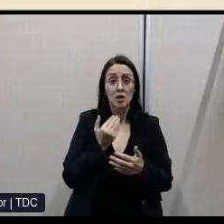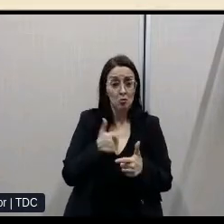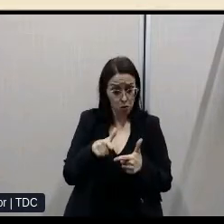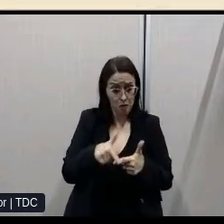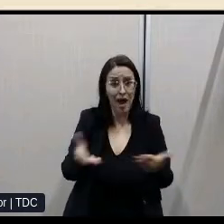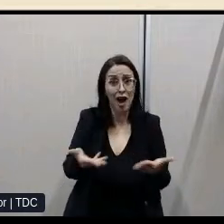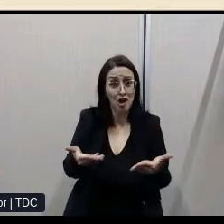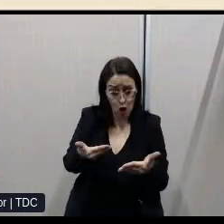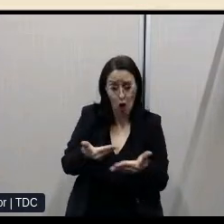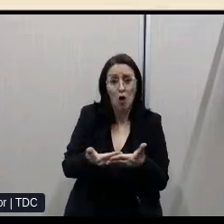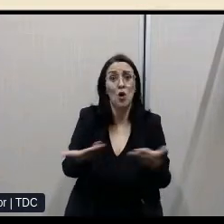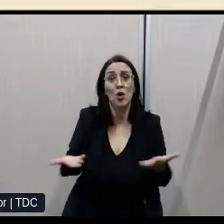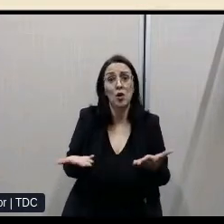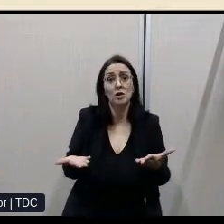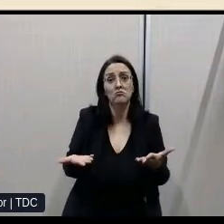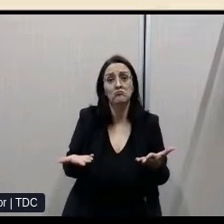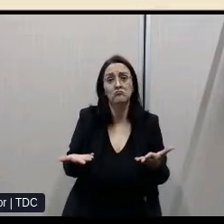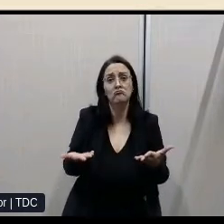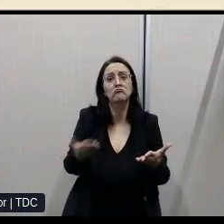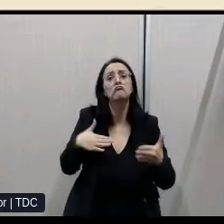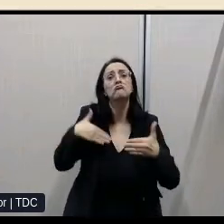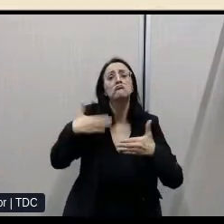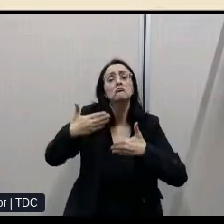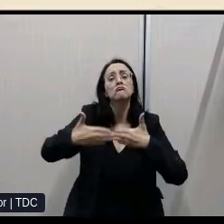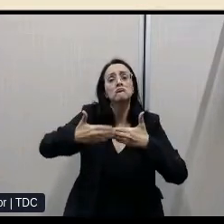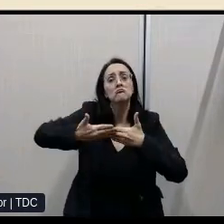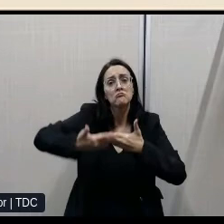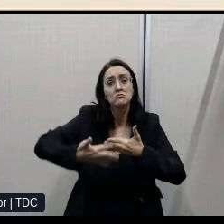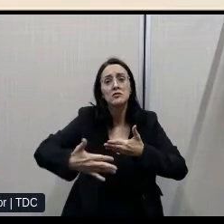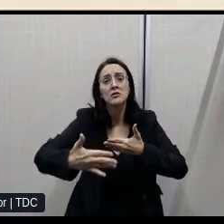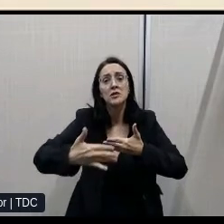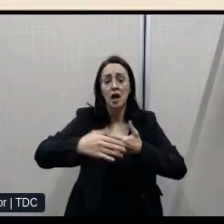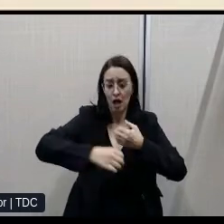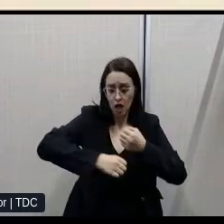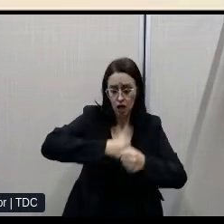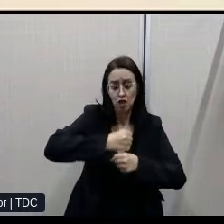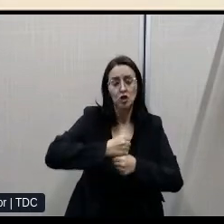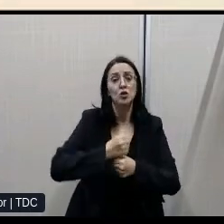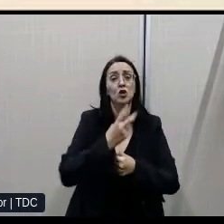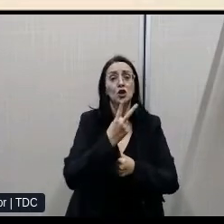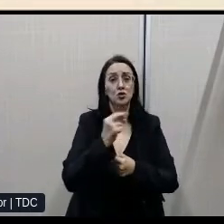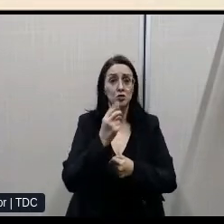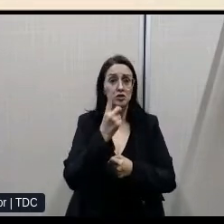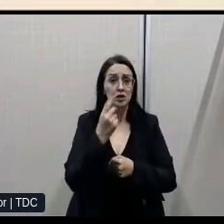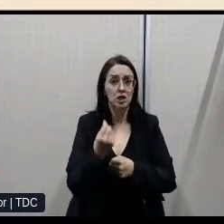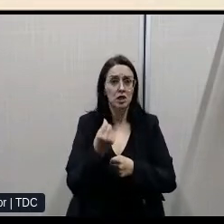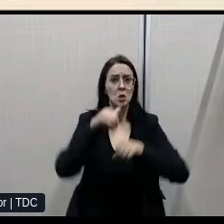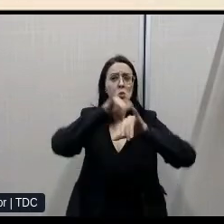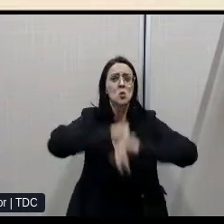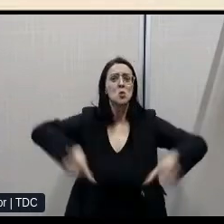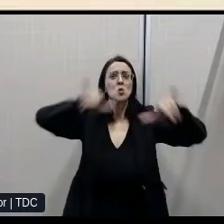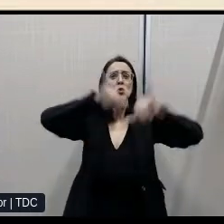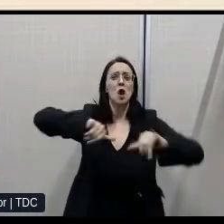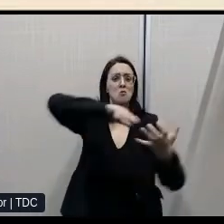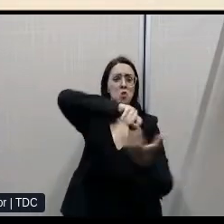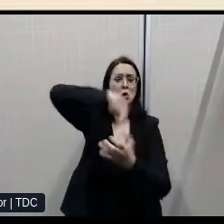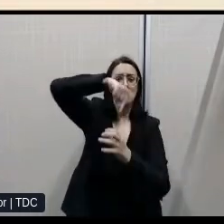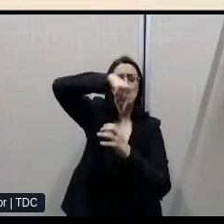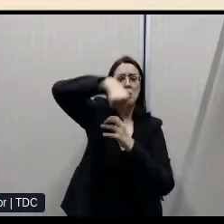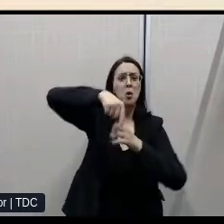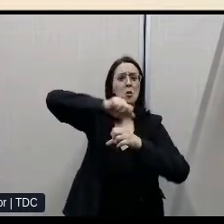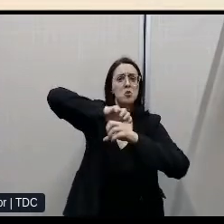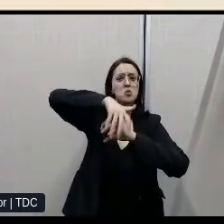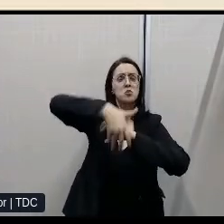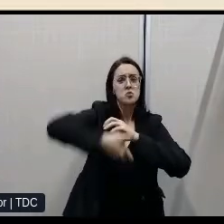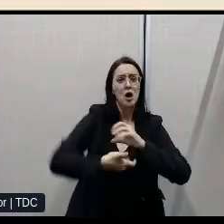recente. E um pouquinho mais para frente, em 2016, saíram várias notícias pelo mundo inteiro a respeito